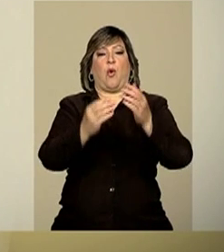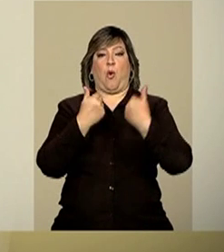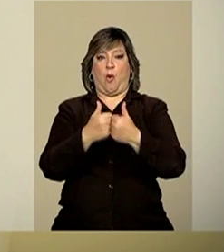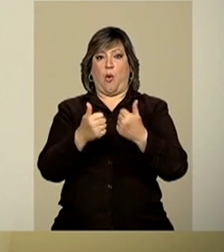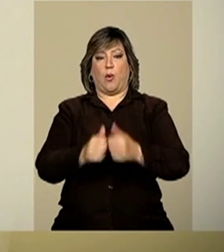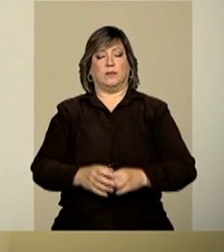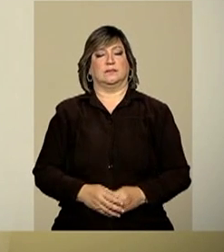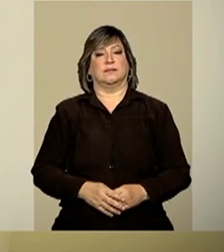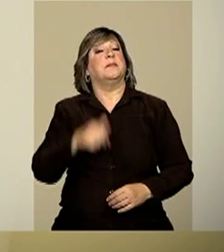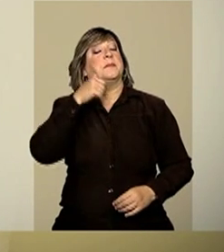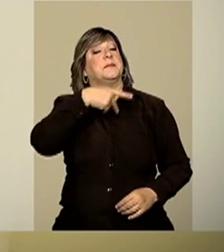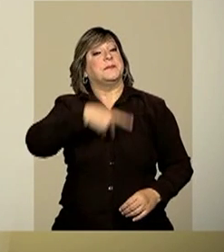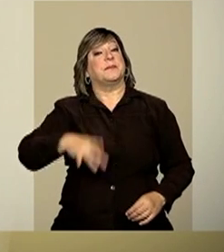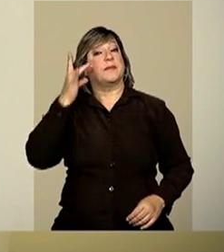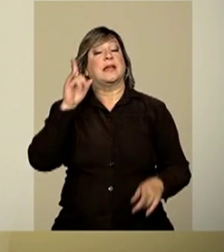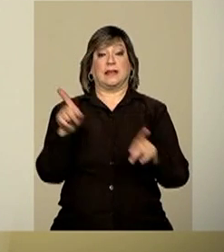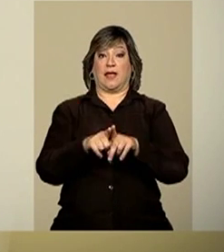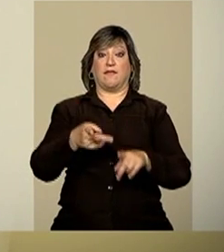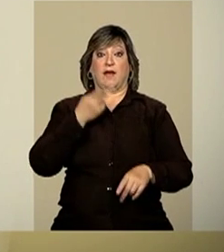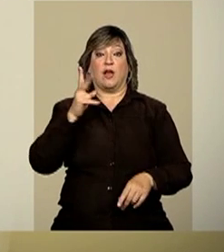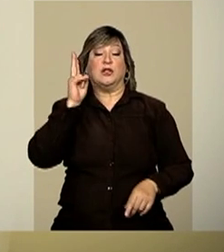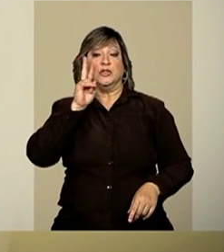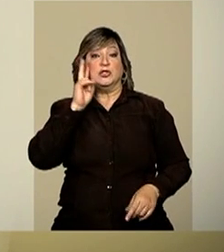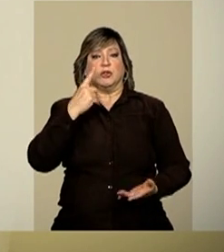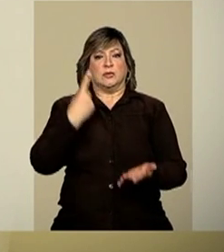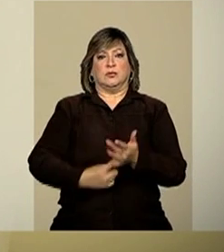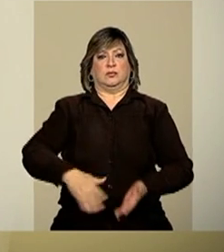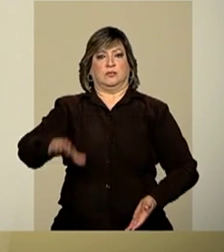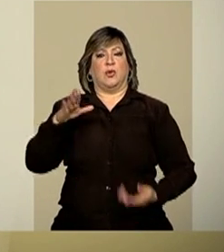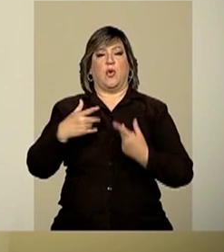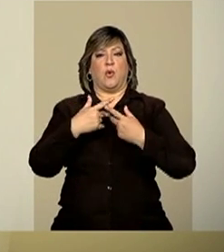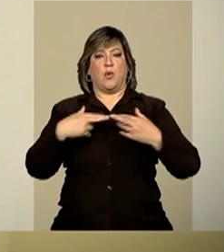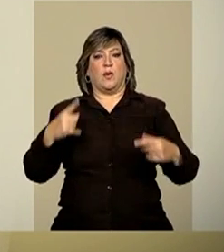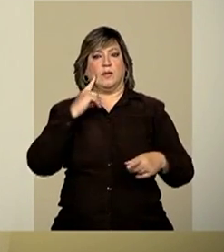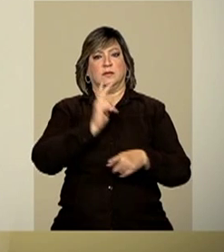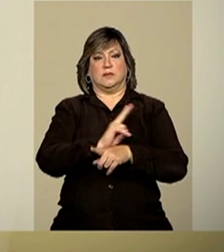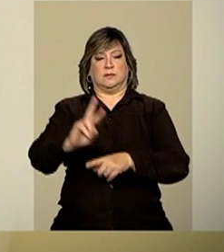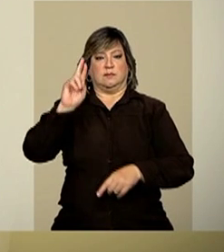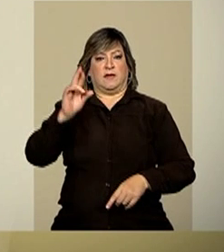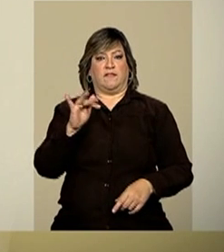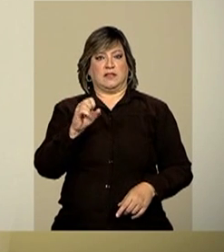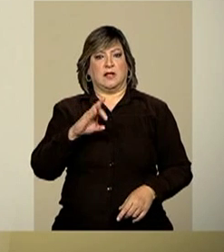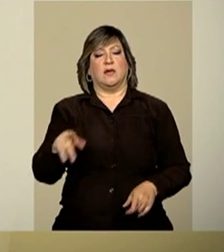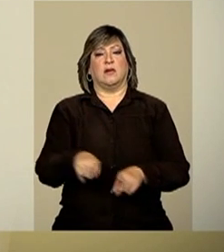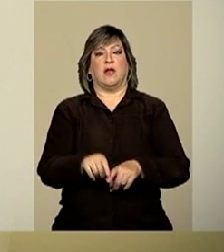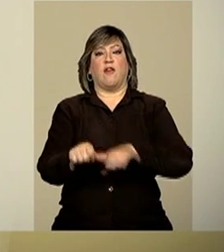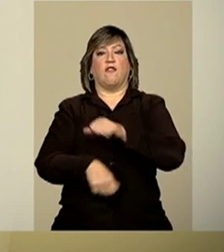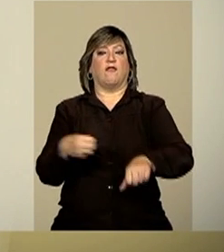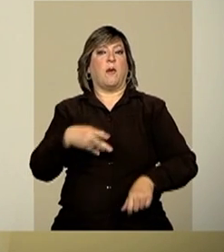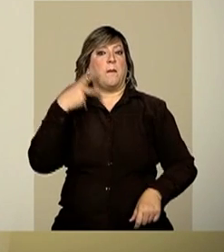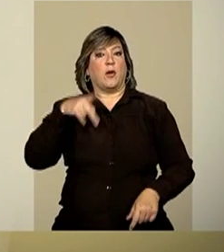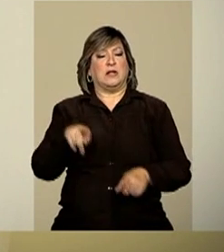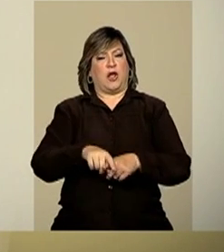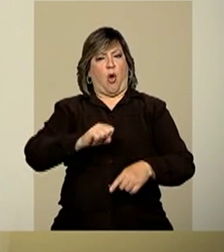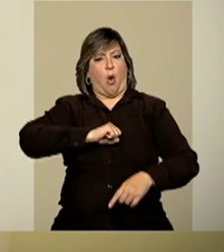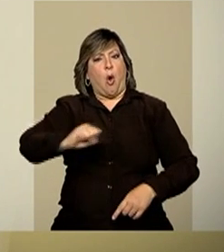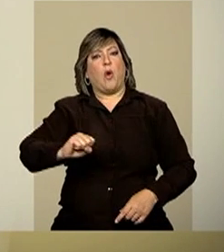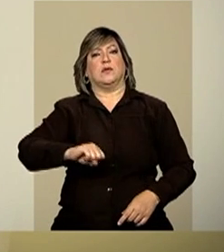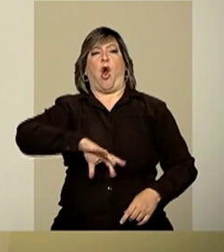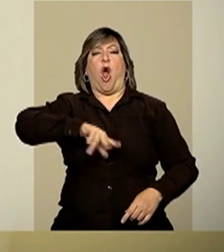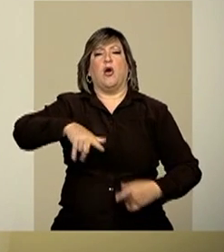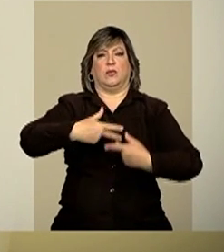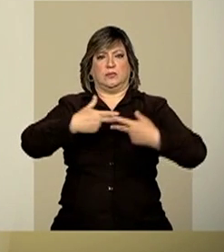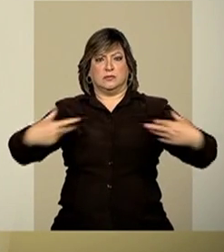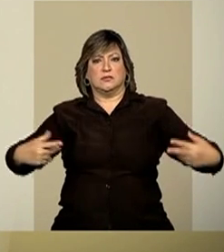também reafirmou seus compromissos com a estabilidade fiscal, com a reforma política e o combate à corrupção. O Pacto